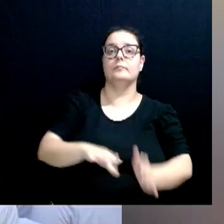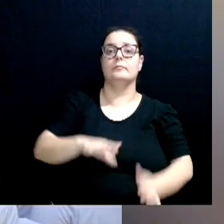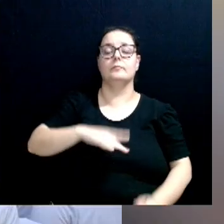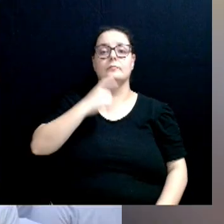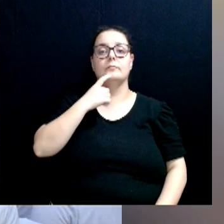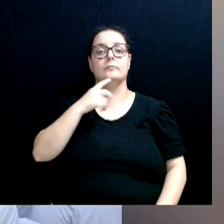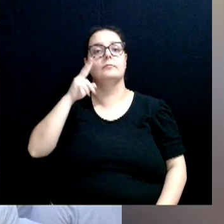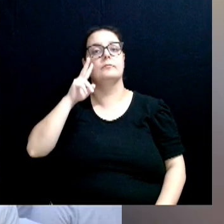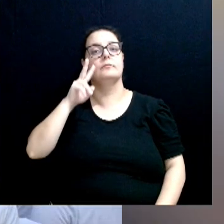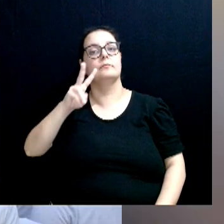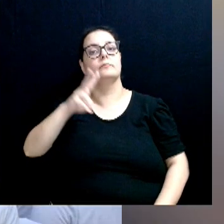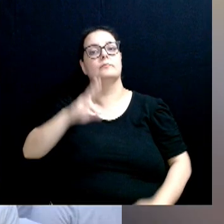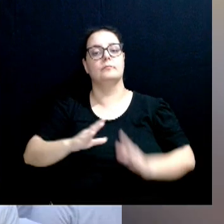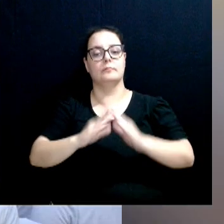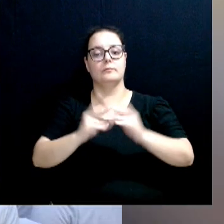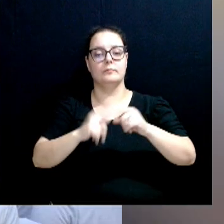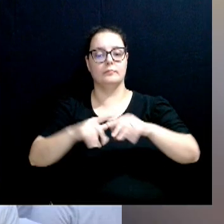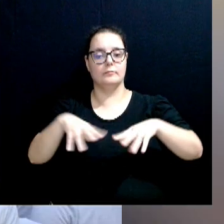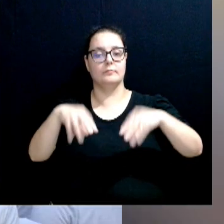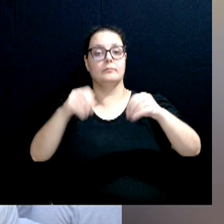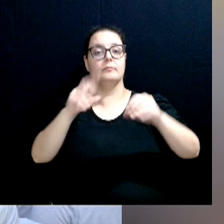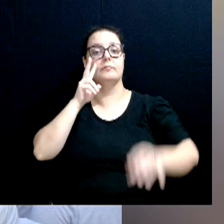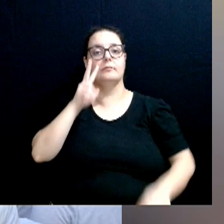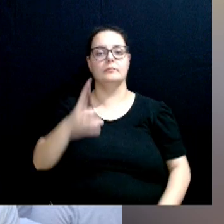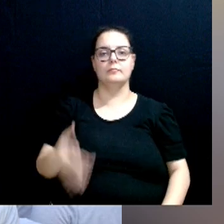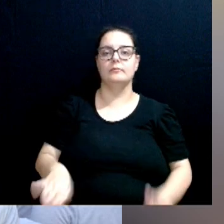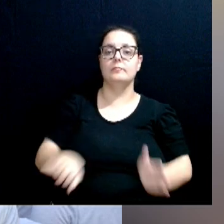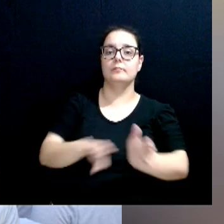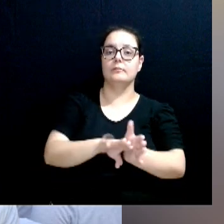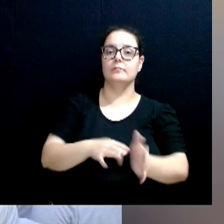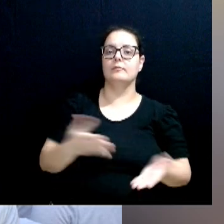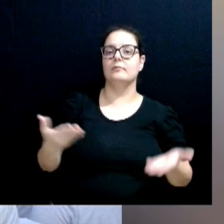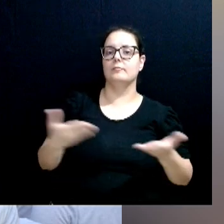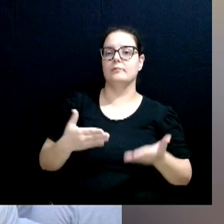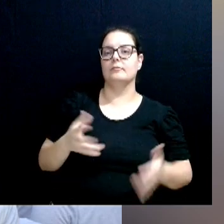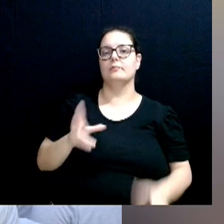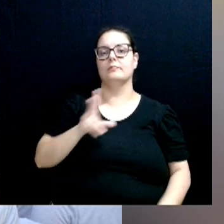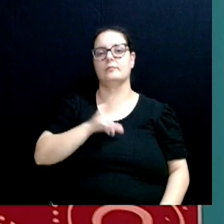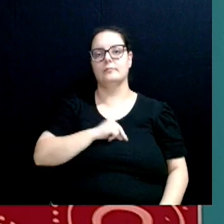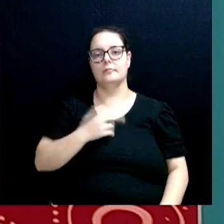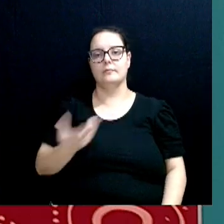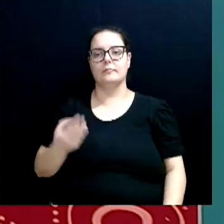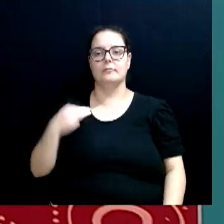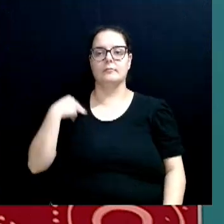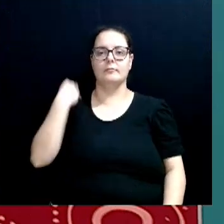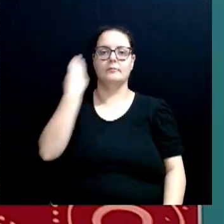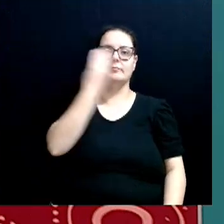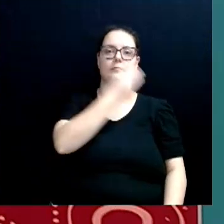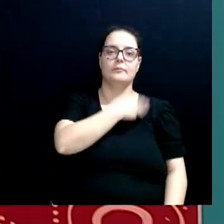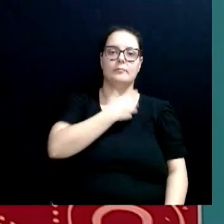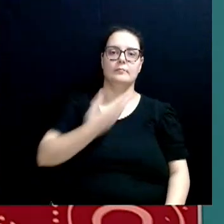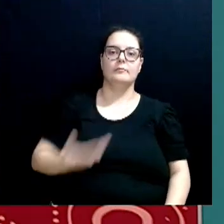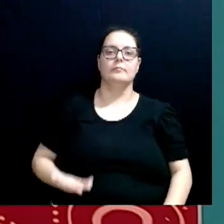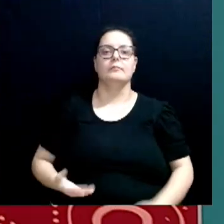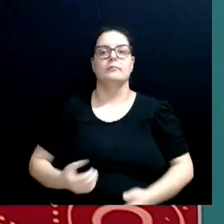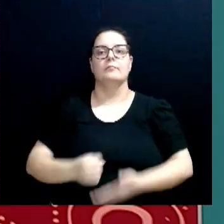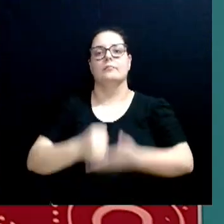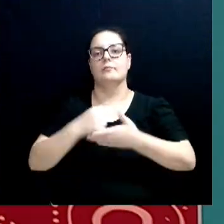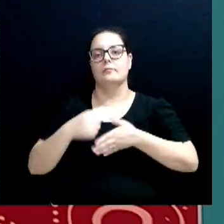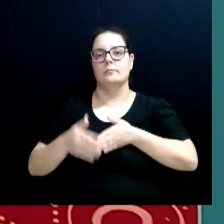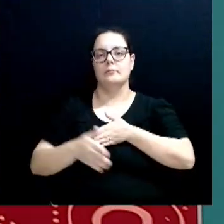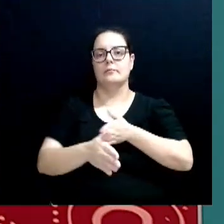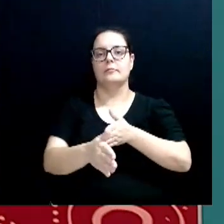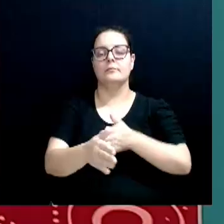Olha que beleza, cheguei agora, Nossa Senhora seja a nossa guia. Então essas mulheres vieram